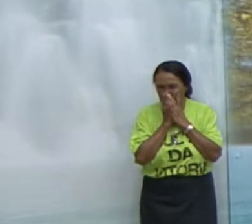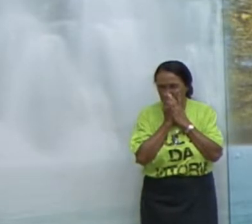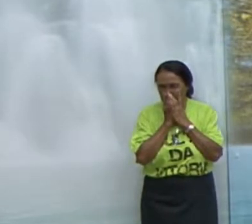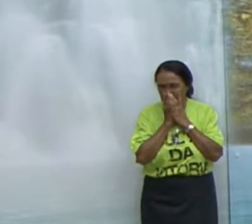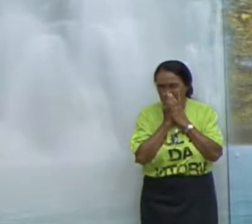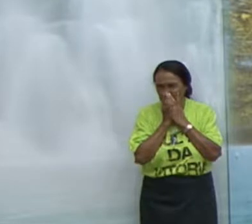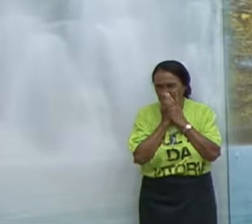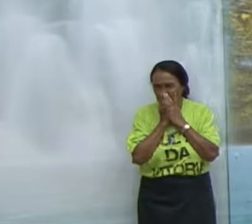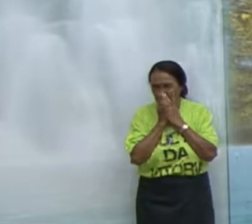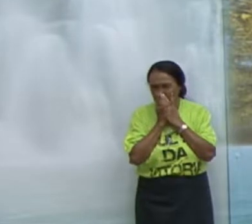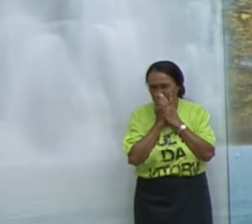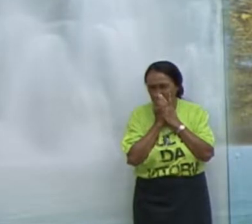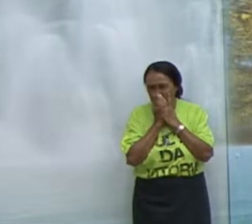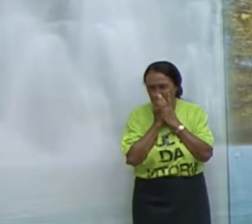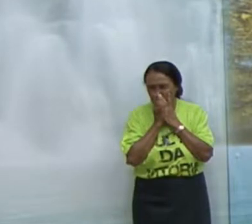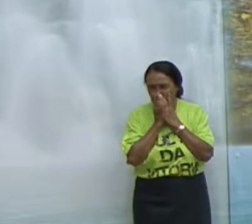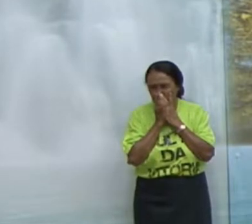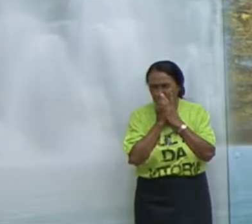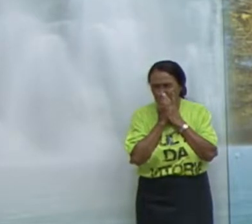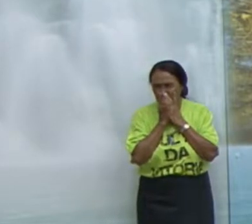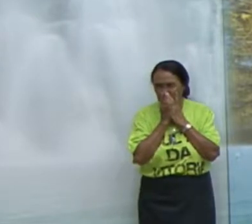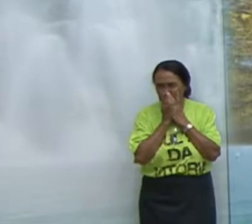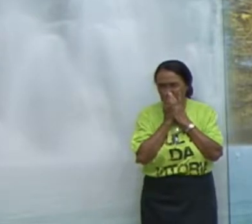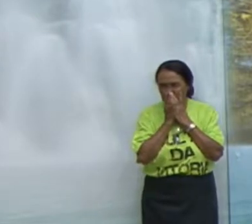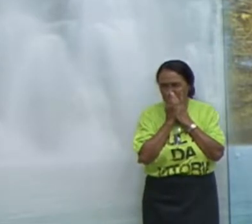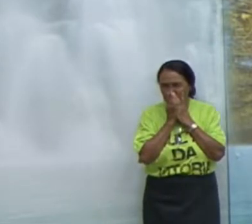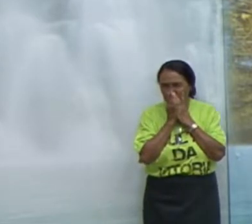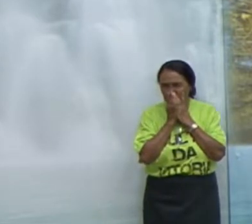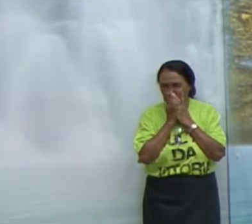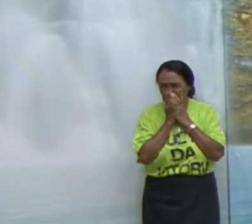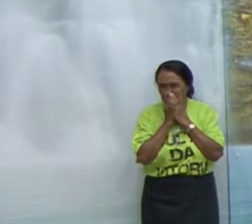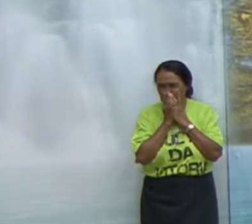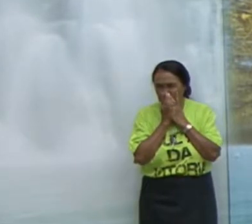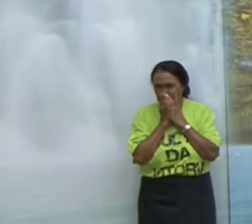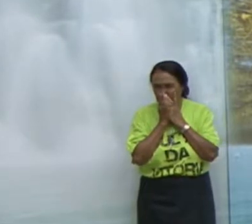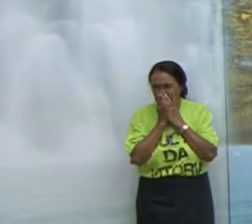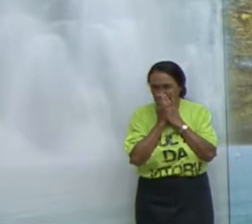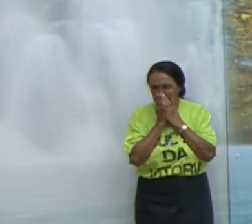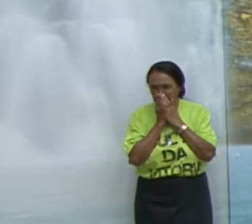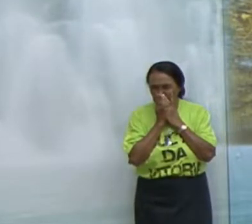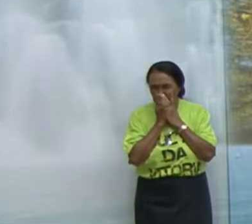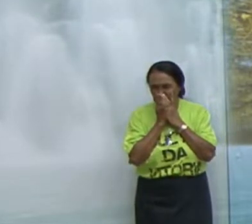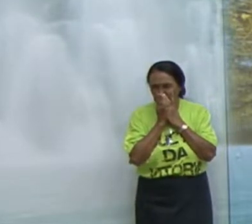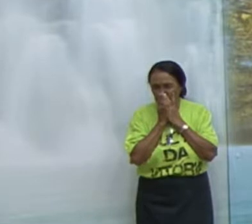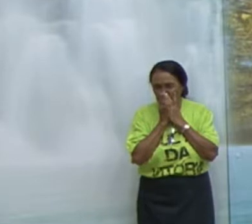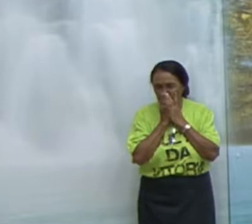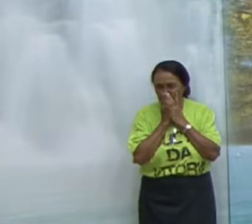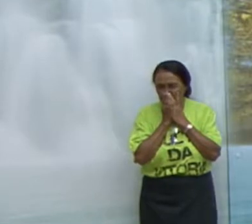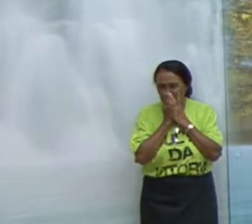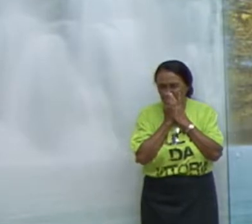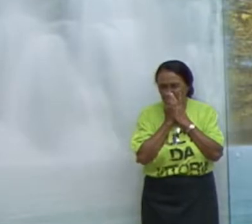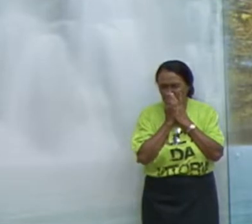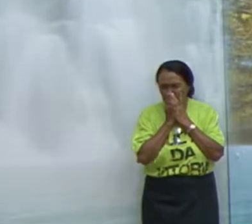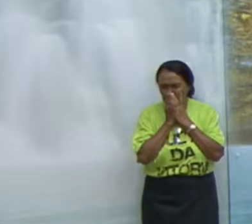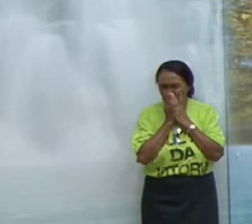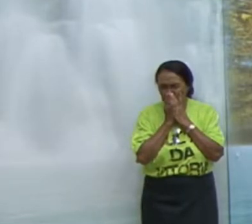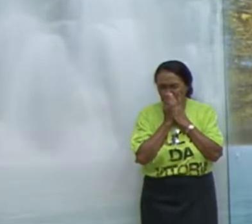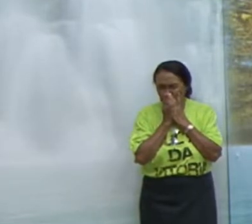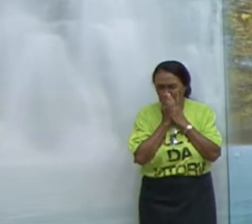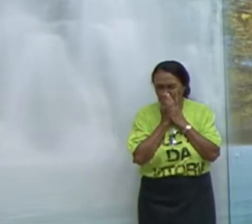grandioso, mas muitas das vezes não sabemos utilizar